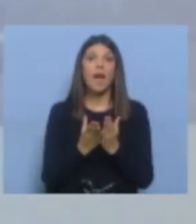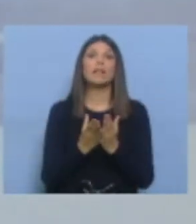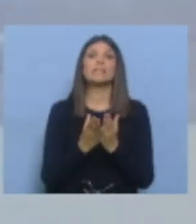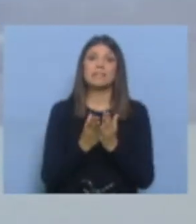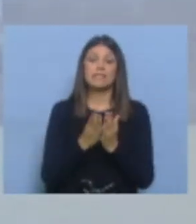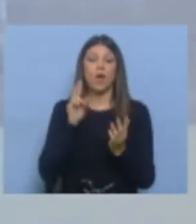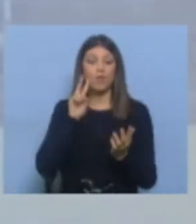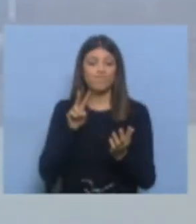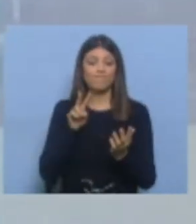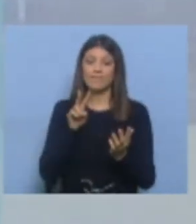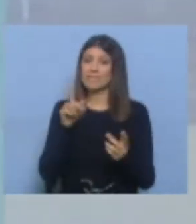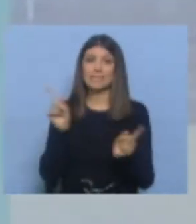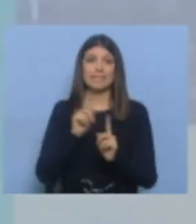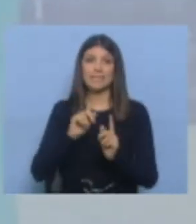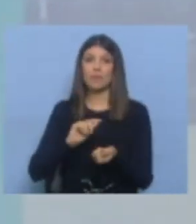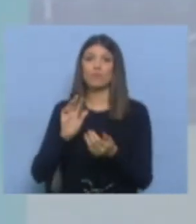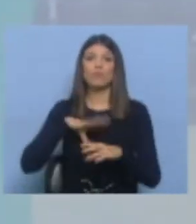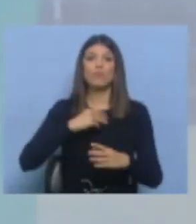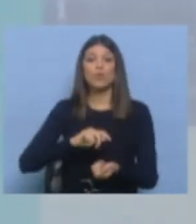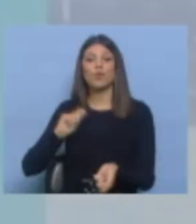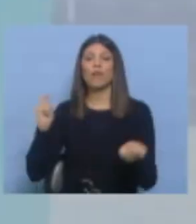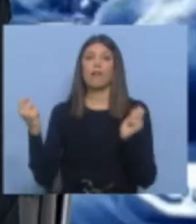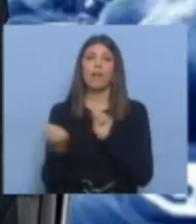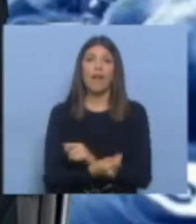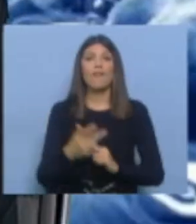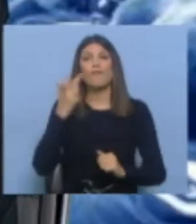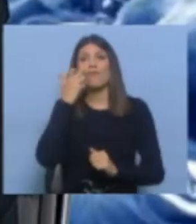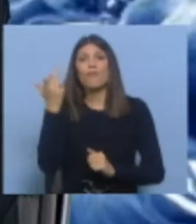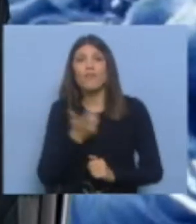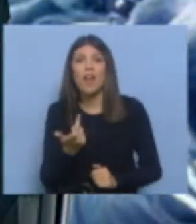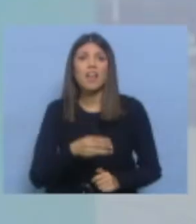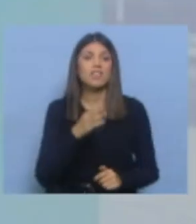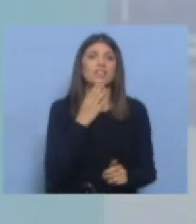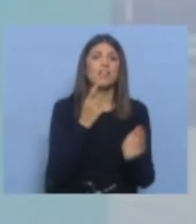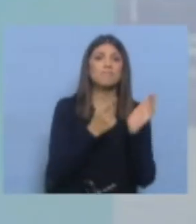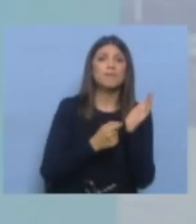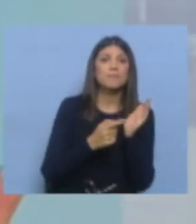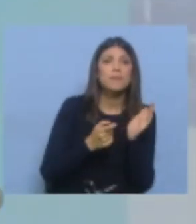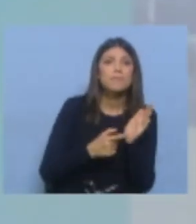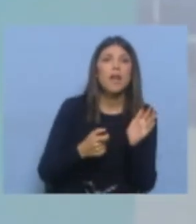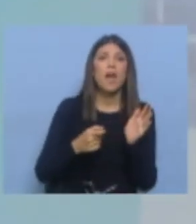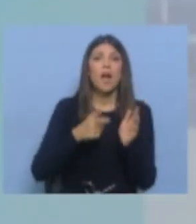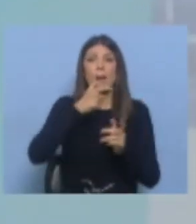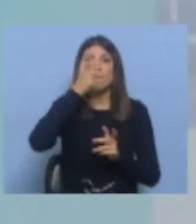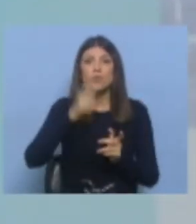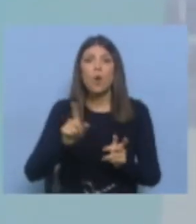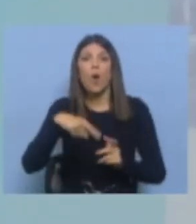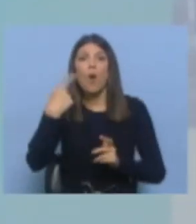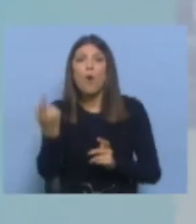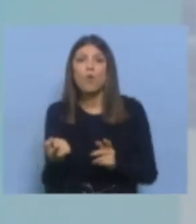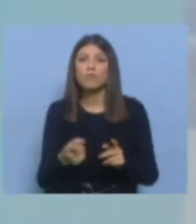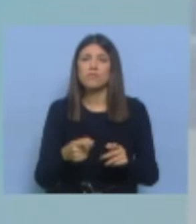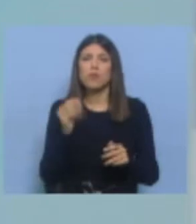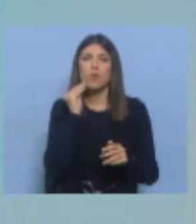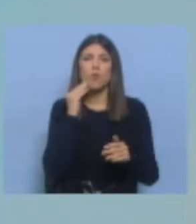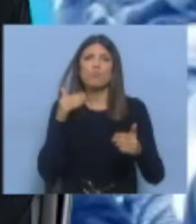muito dependente uns dos outros ao mesmo tempo. E uma realidade como esta de repente bloqueia o funcionamento das sociedades.